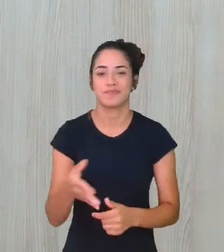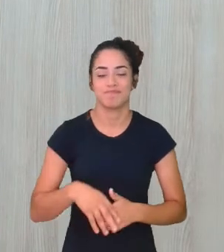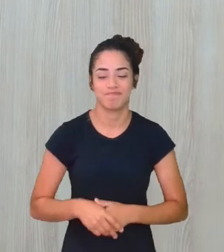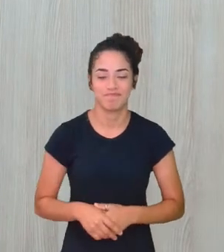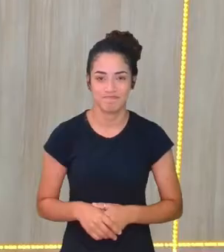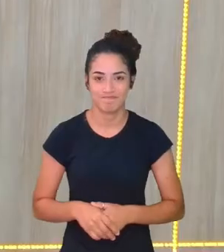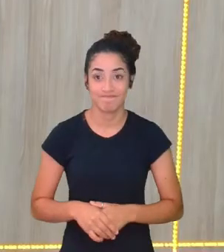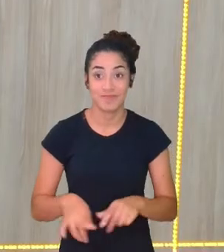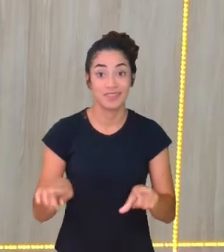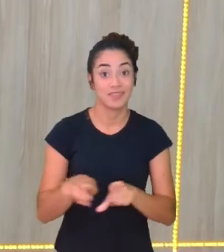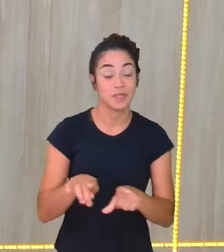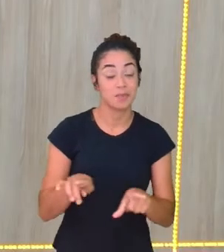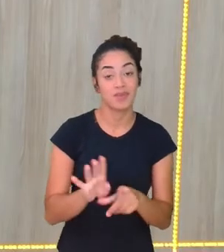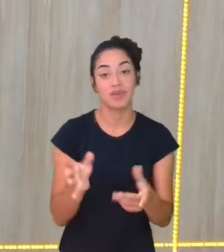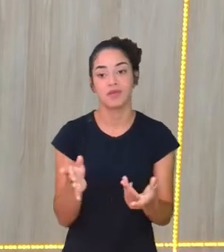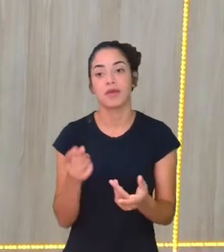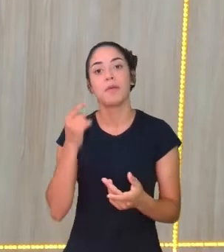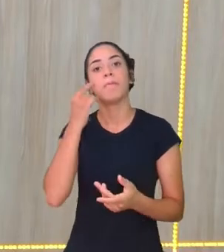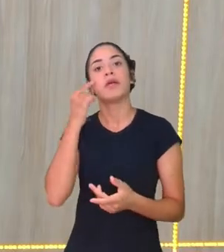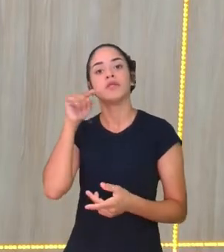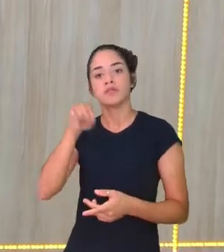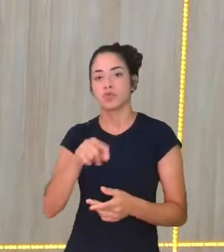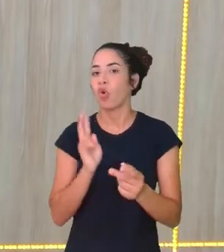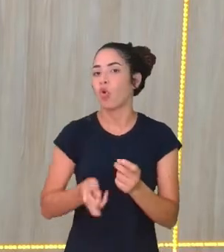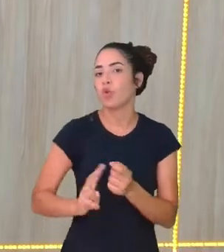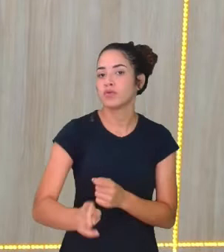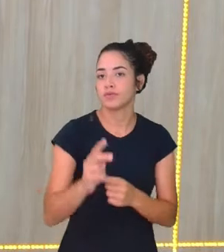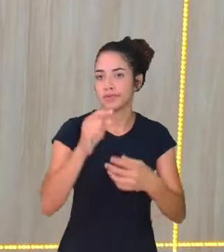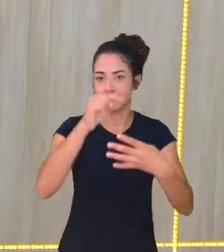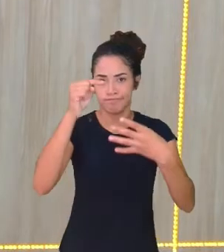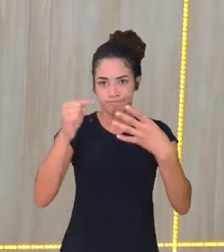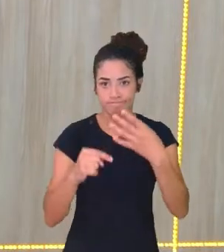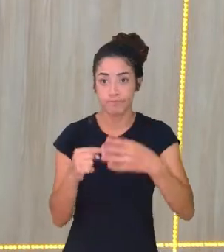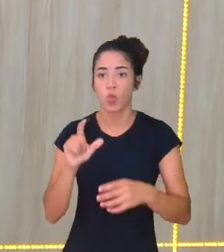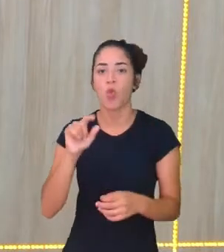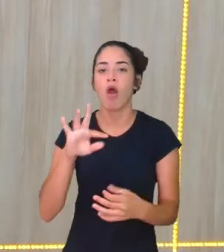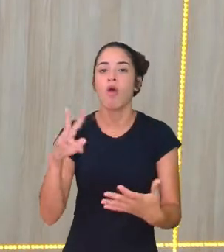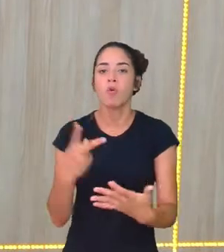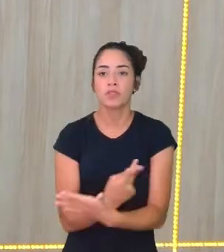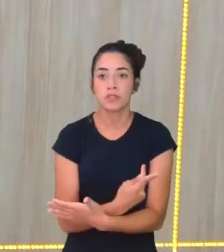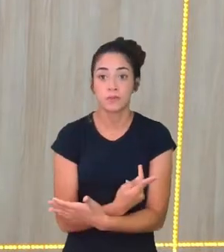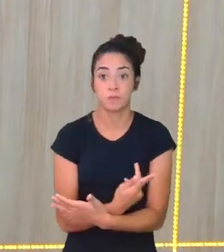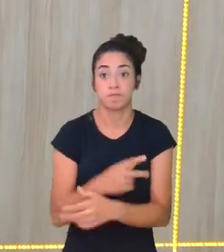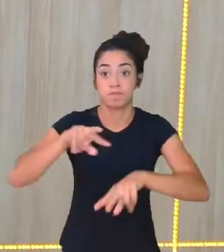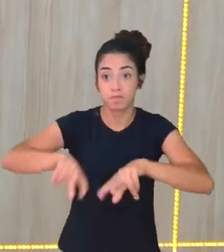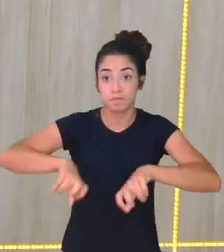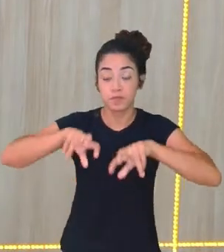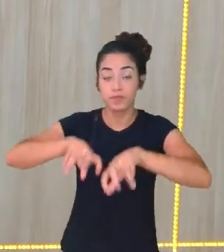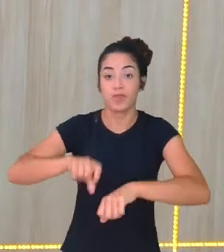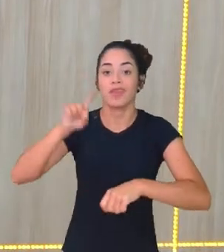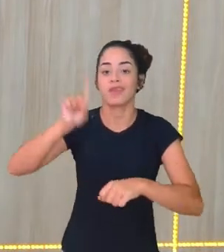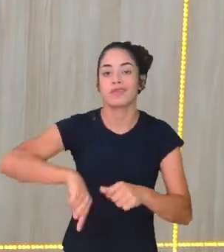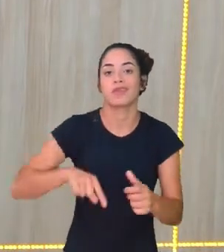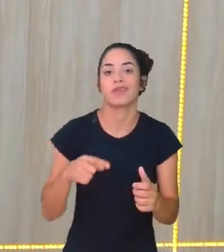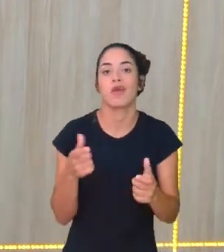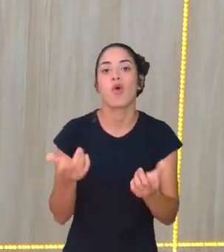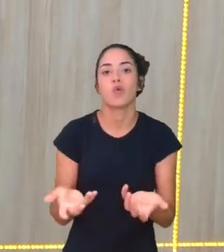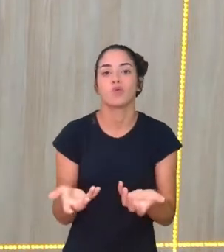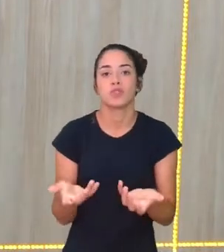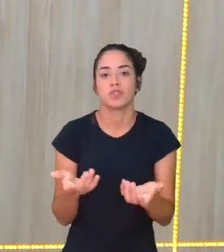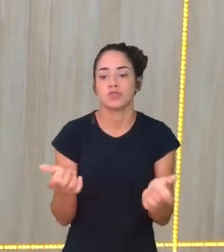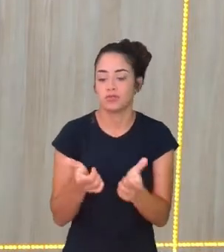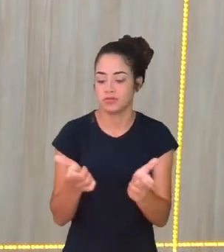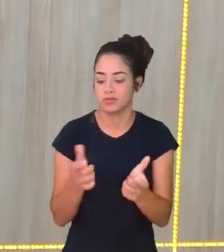e nesse sentido É continuando aqui o que é que acontecia essa exploração ela se utilizava do escambo com isso